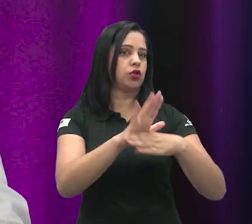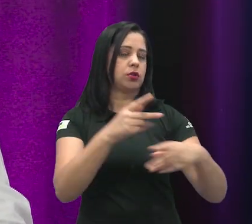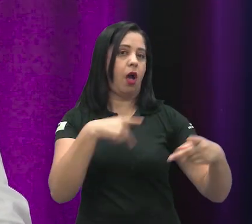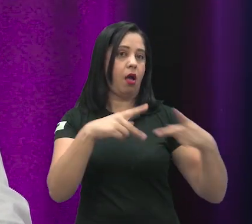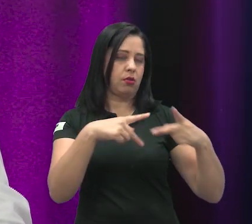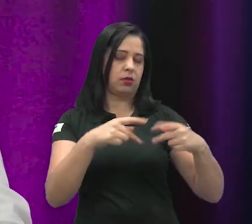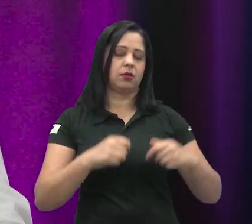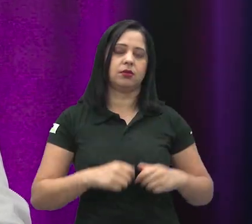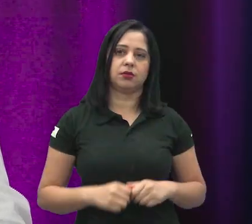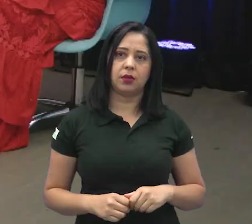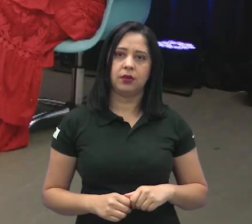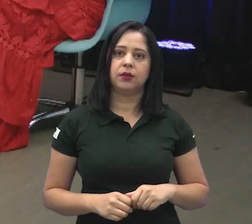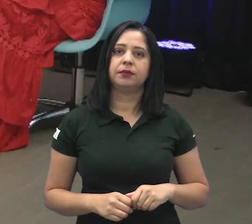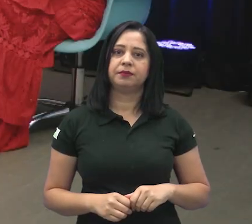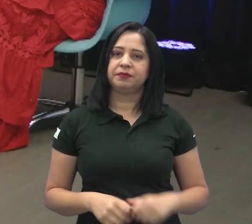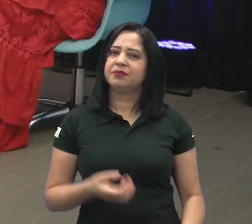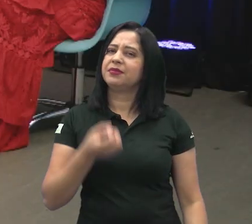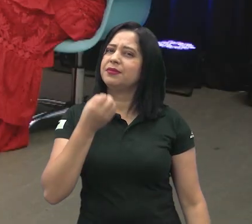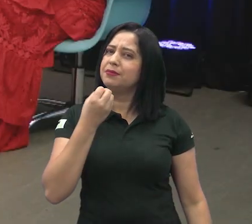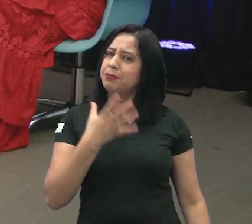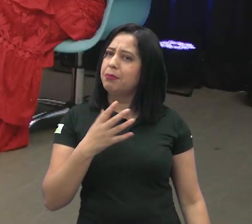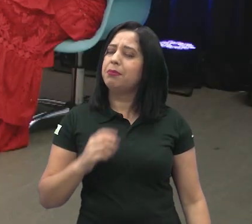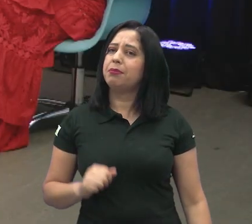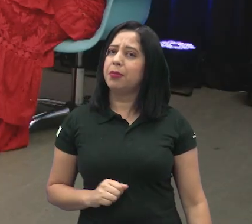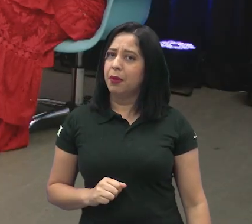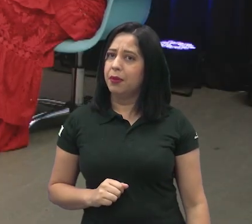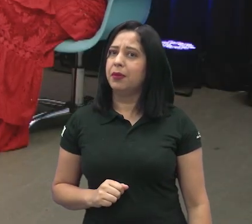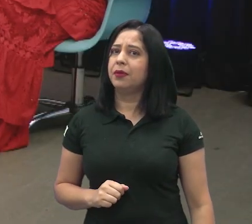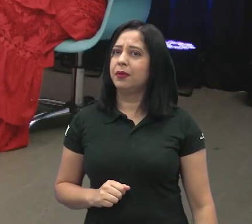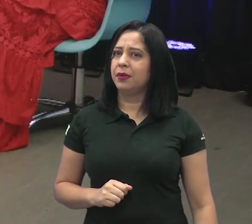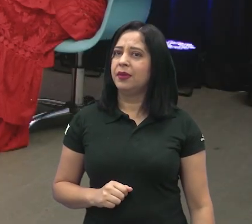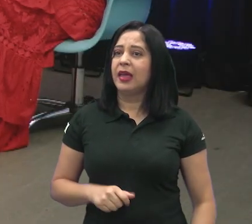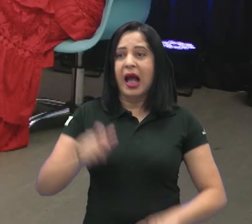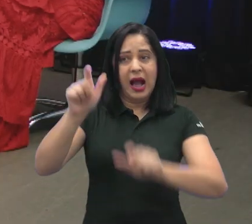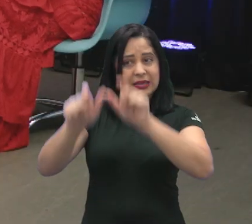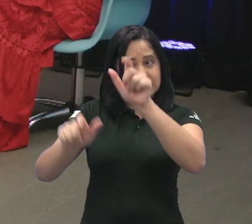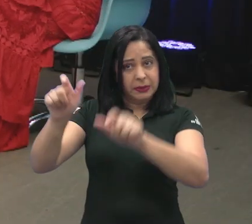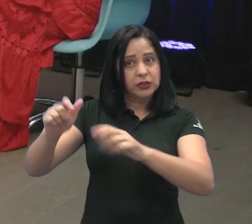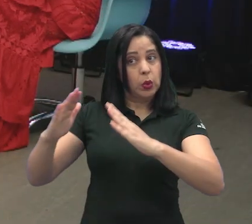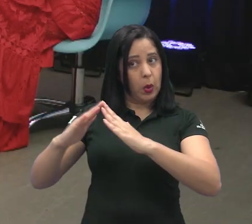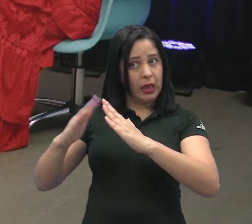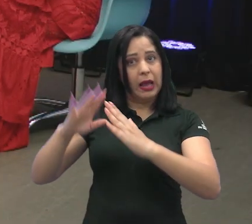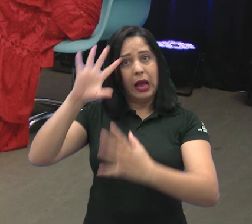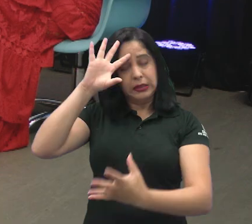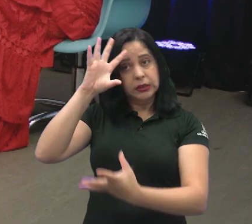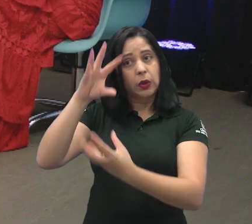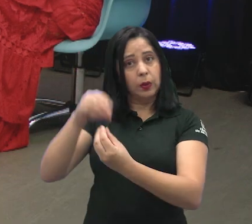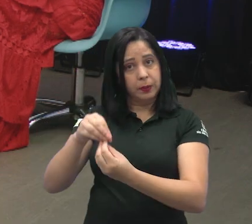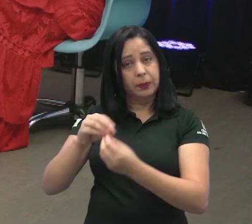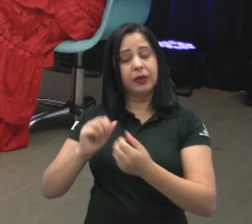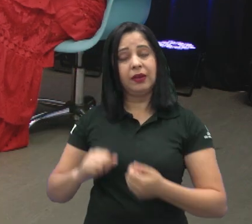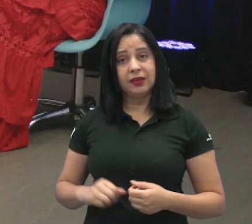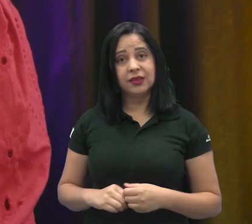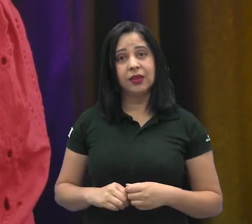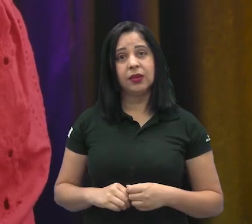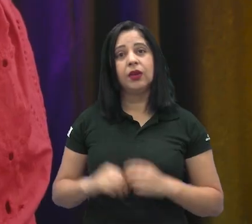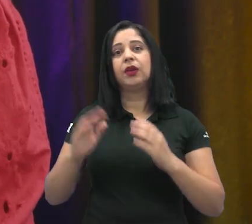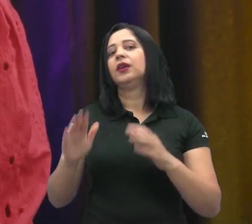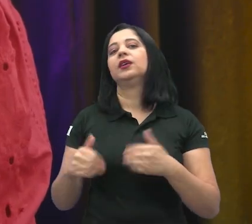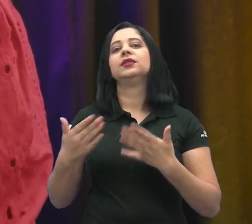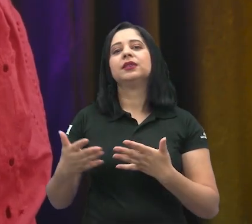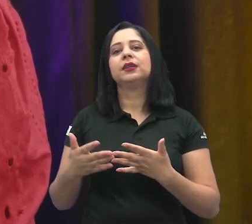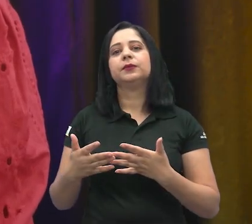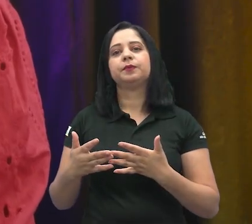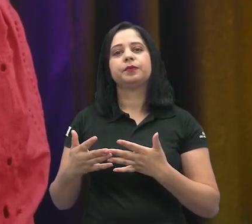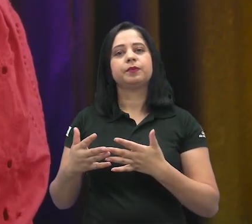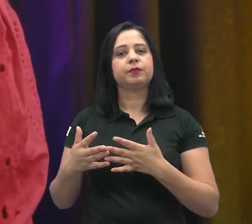interesse público. Muito bom, gente. Eu acredito que esse bate-papo trouxe mais clareza para as pessoas de casa. E eu acho que fica aqui